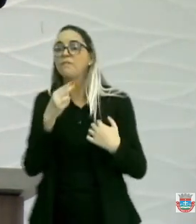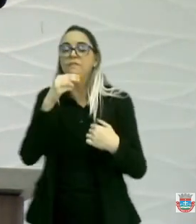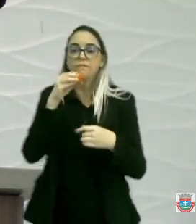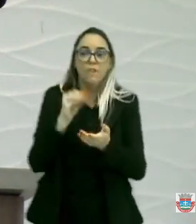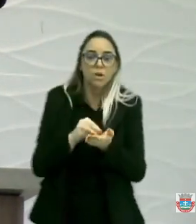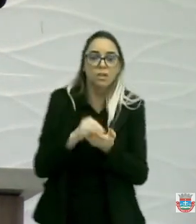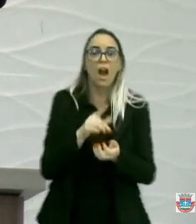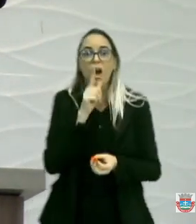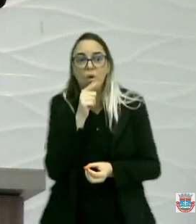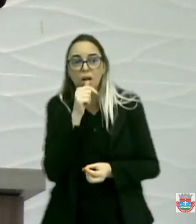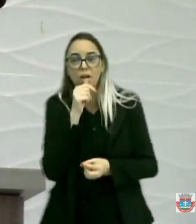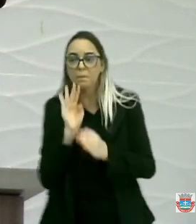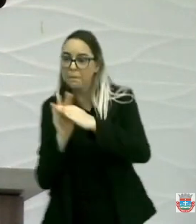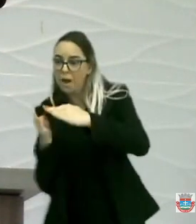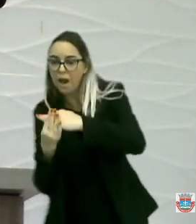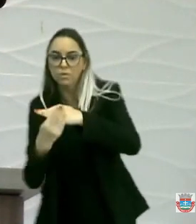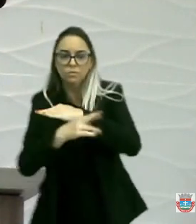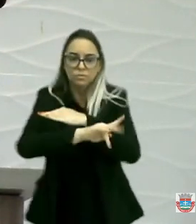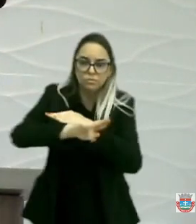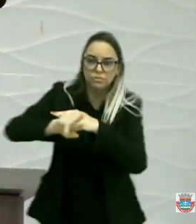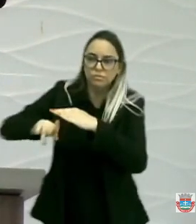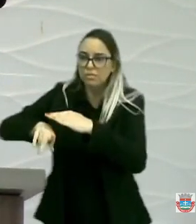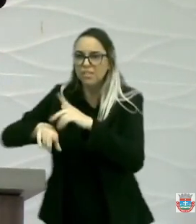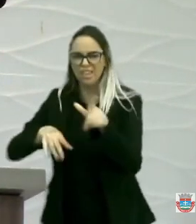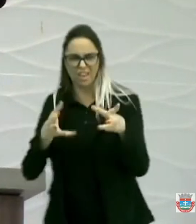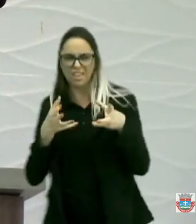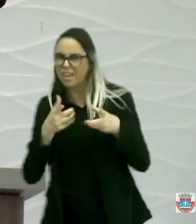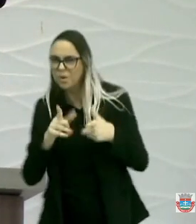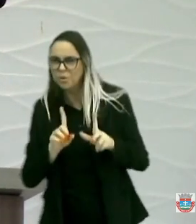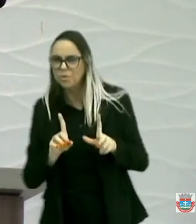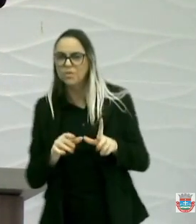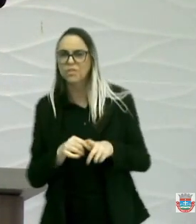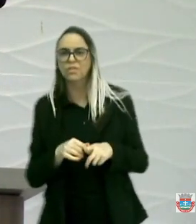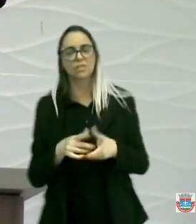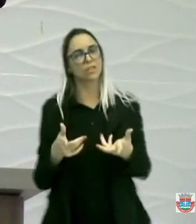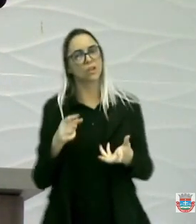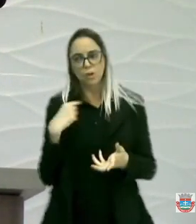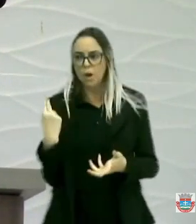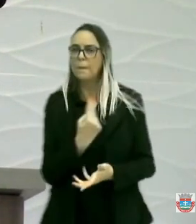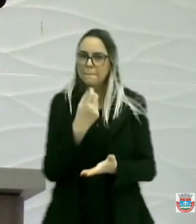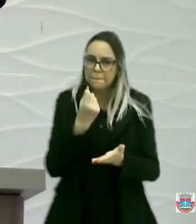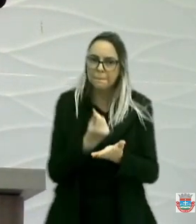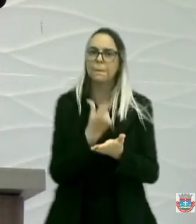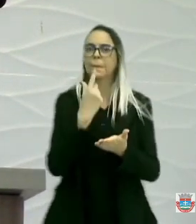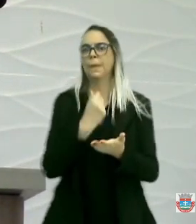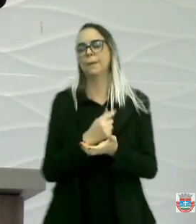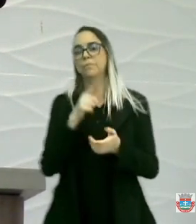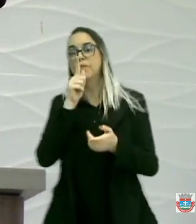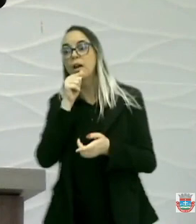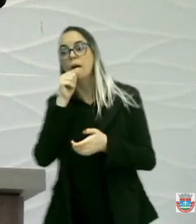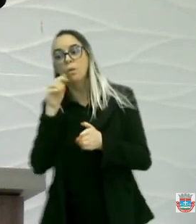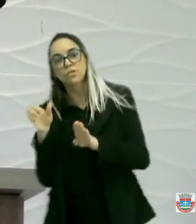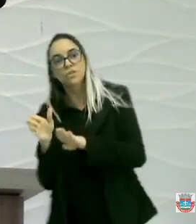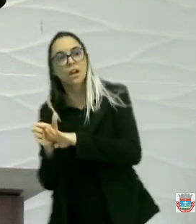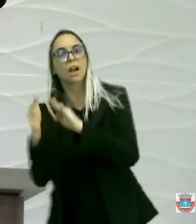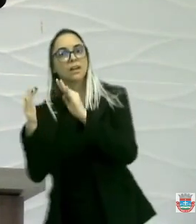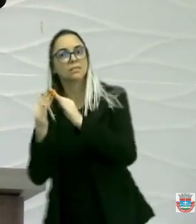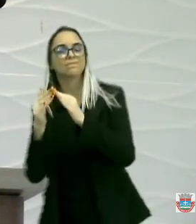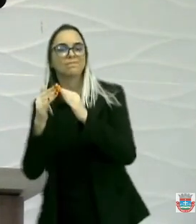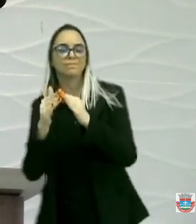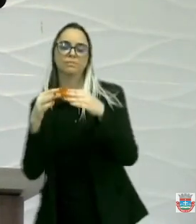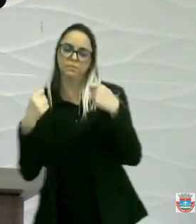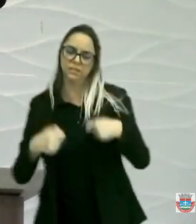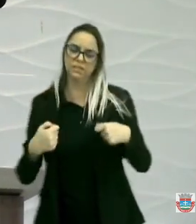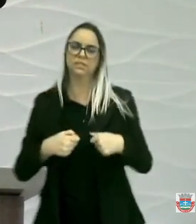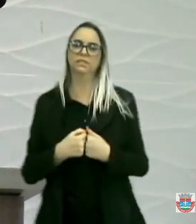água nos bairros? A gente não quer, não. A gente quer que chegue água, porque a gente paga. Então tem que chegar água. Eu só queria que Deus